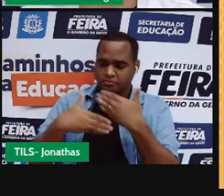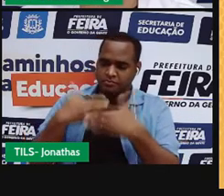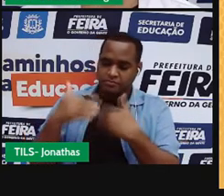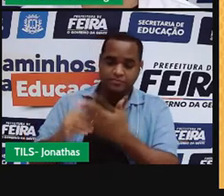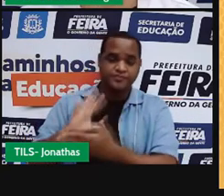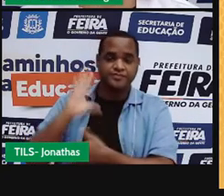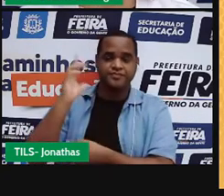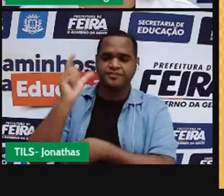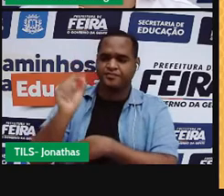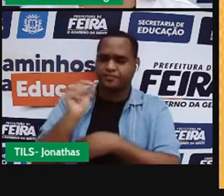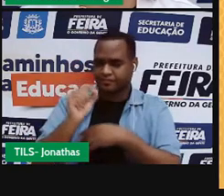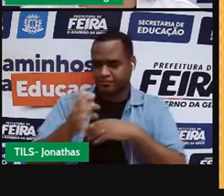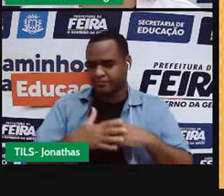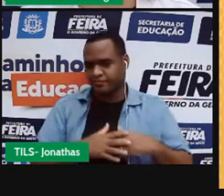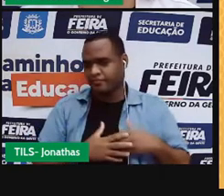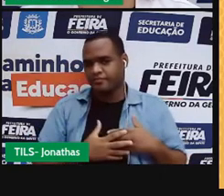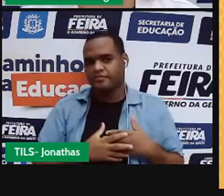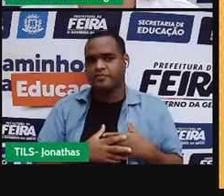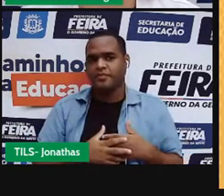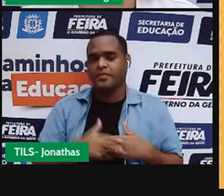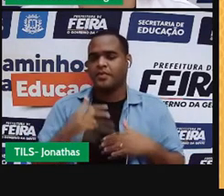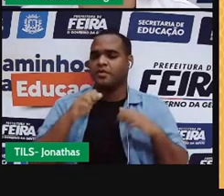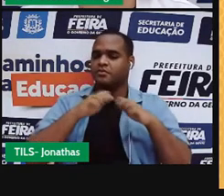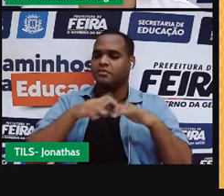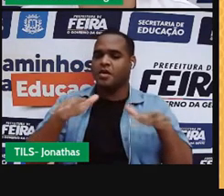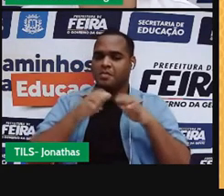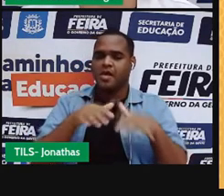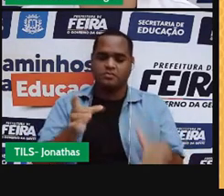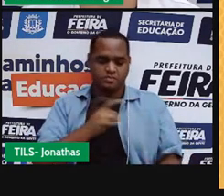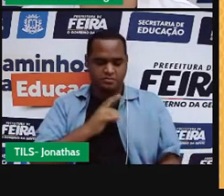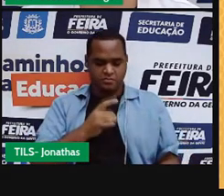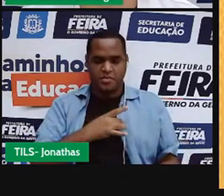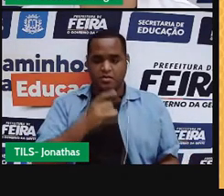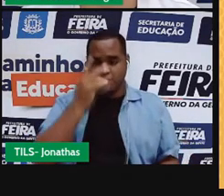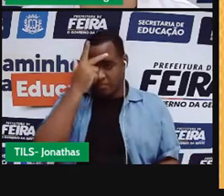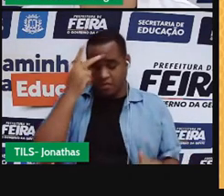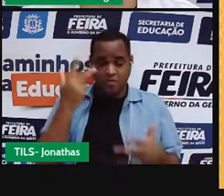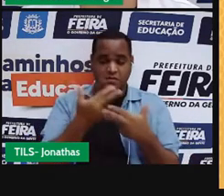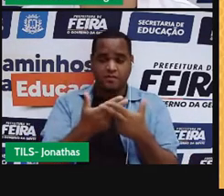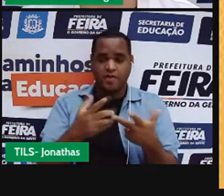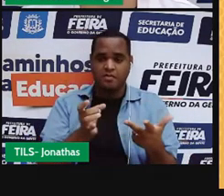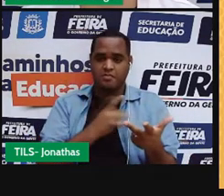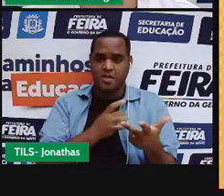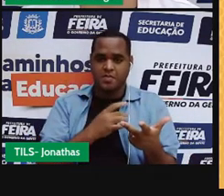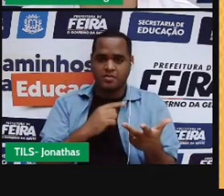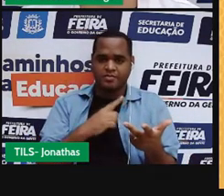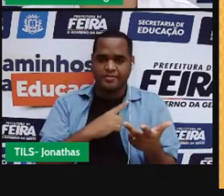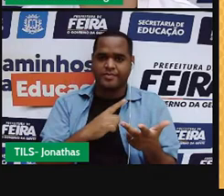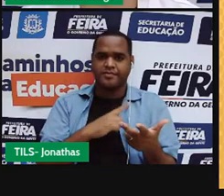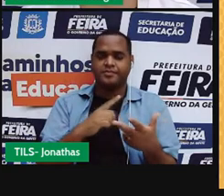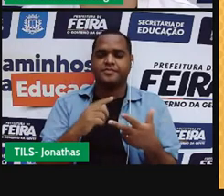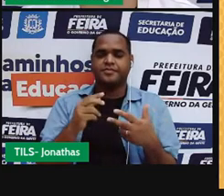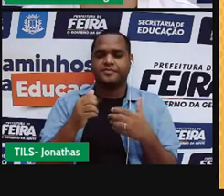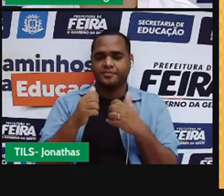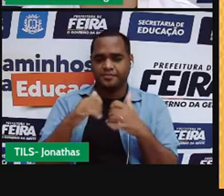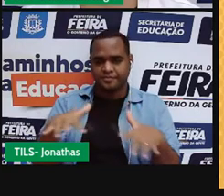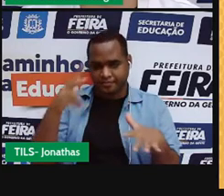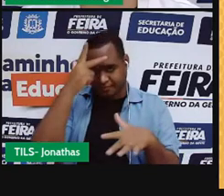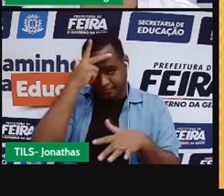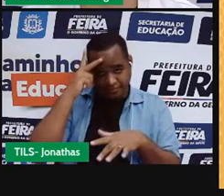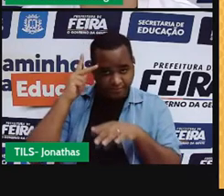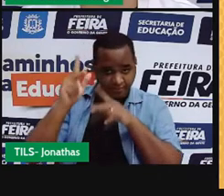E o propósito é justamente esse, espalhar medo, né? Essas fake news são propagadas para espalhar medo entre a população.